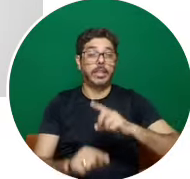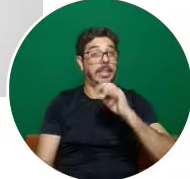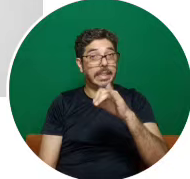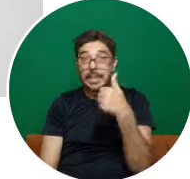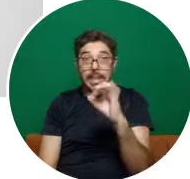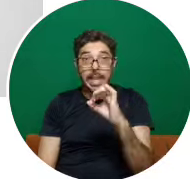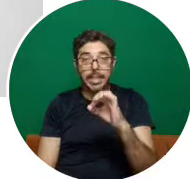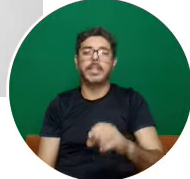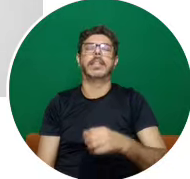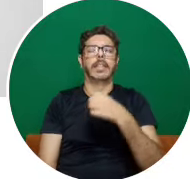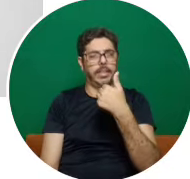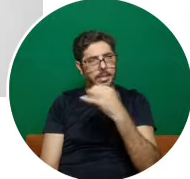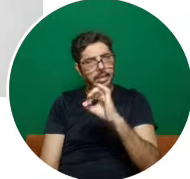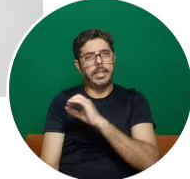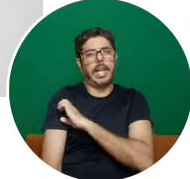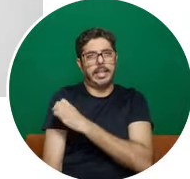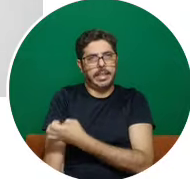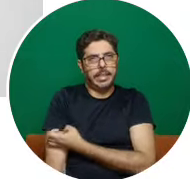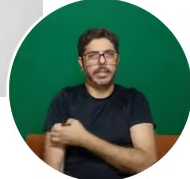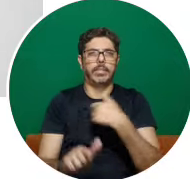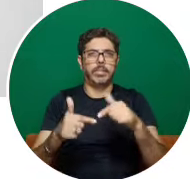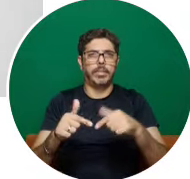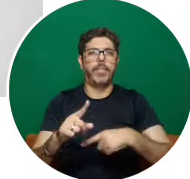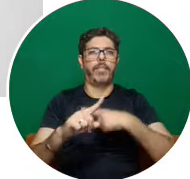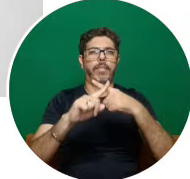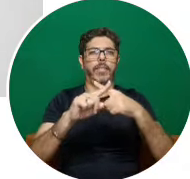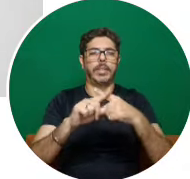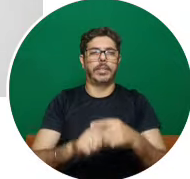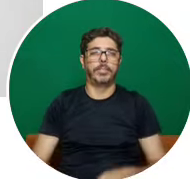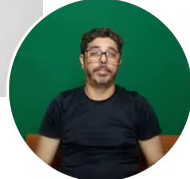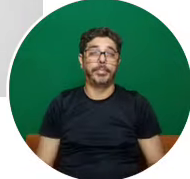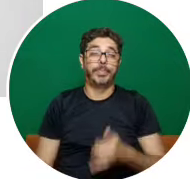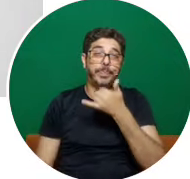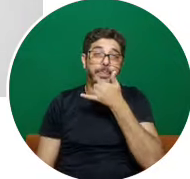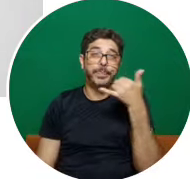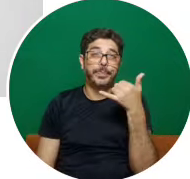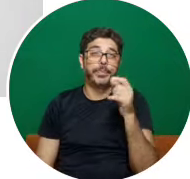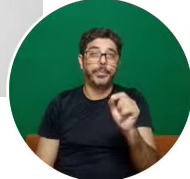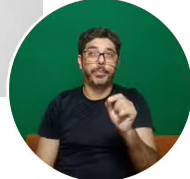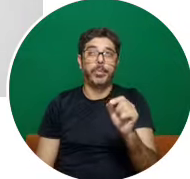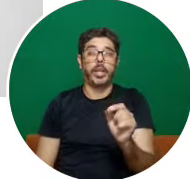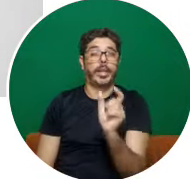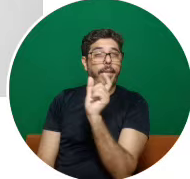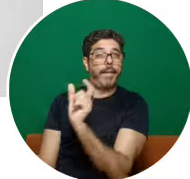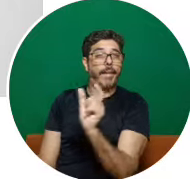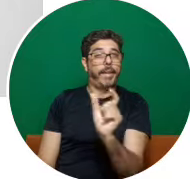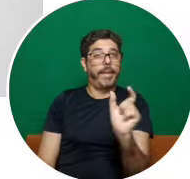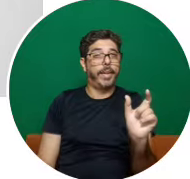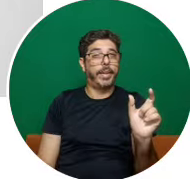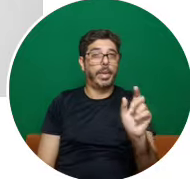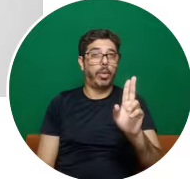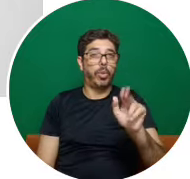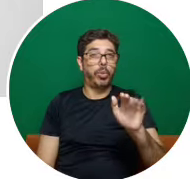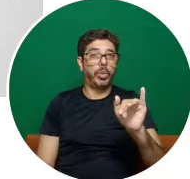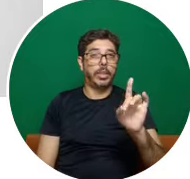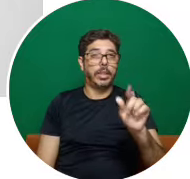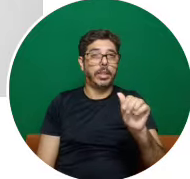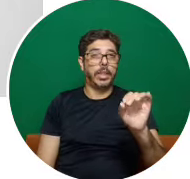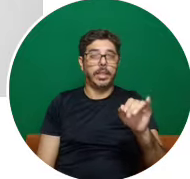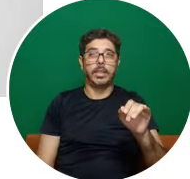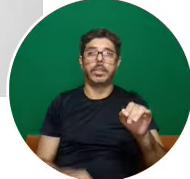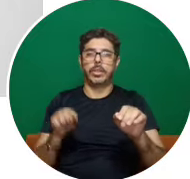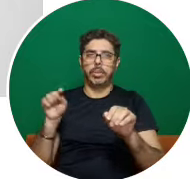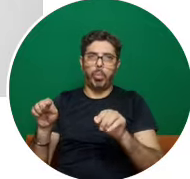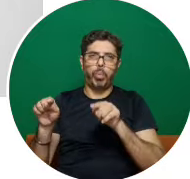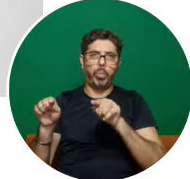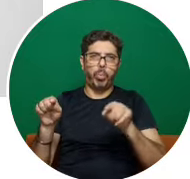for 3 vezes maior, ela terá 3 vezes mais energia potencial. Se for 10 vezes maior, 10 vezes mais energia, e assim